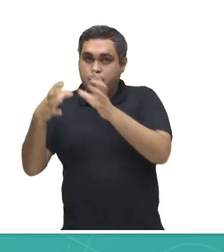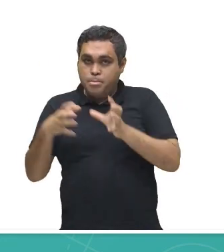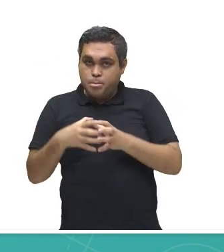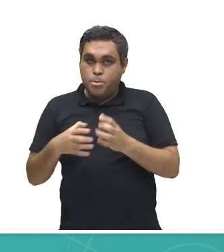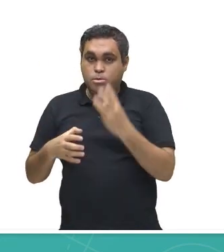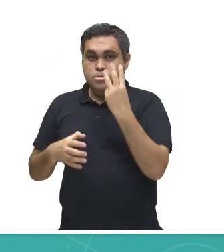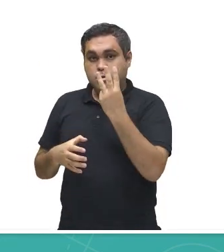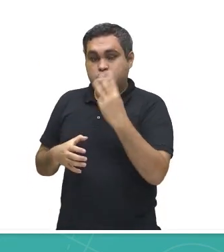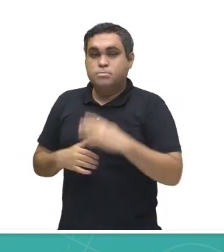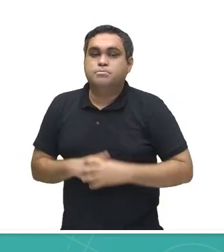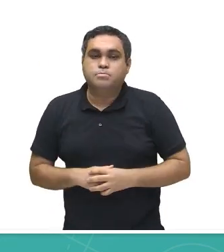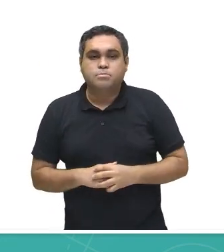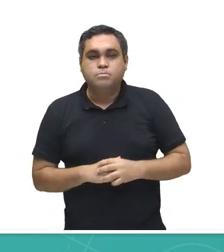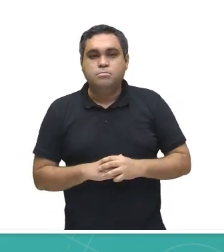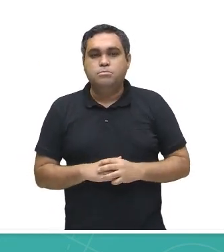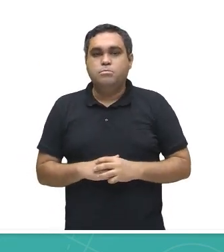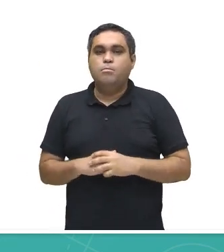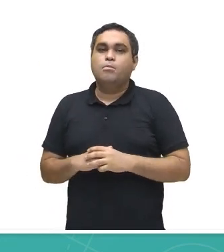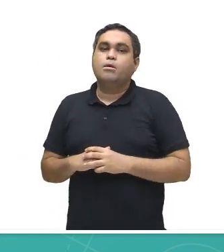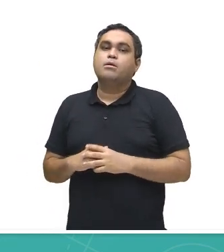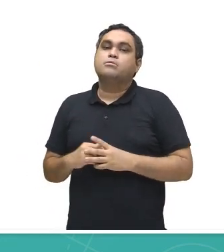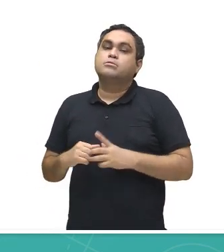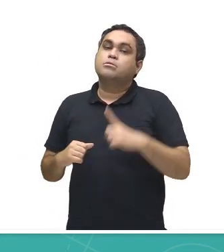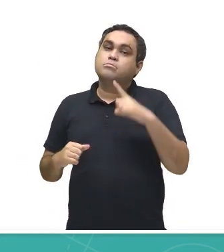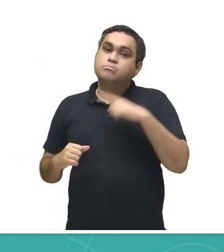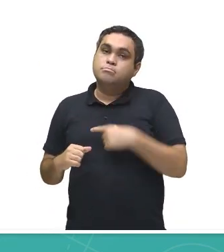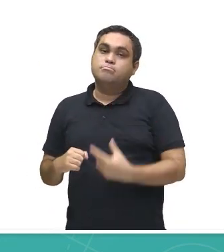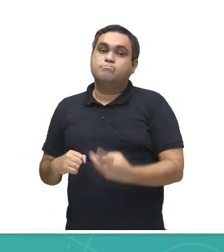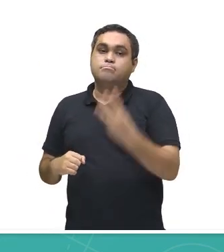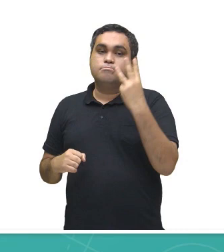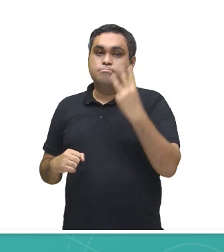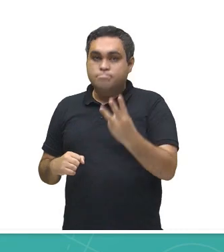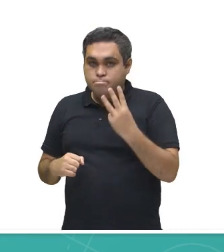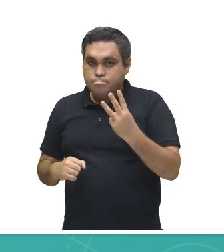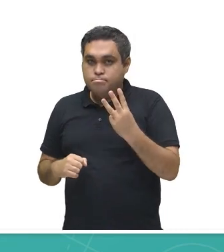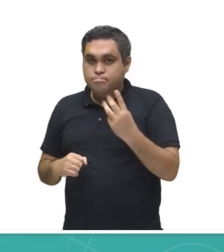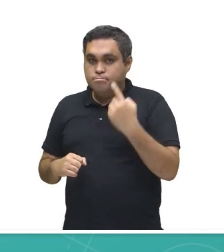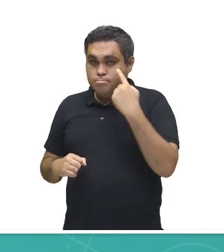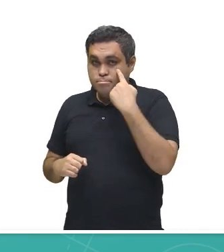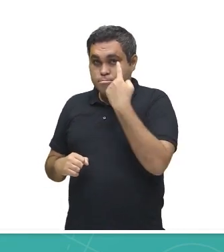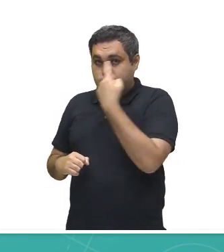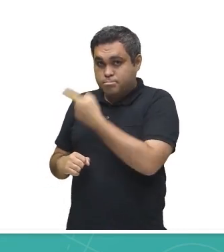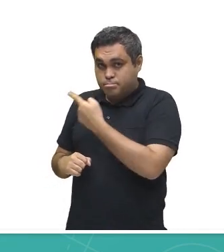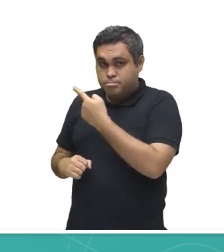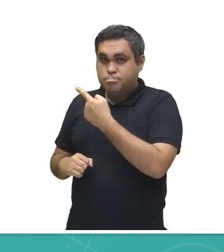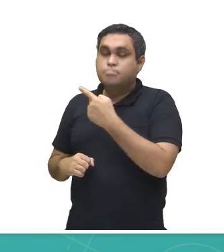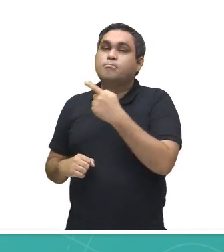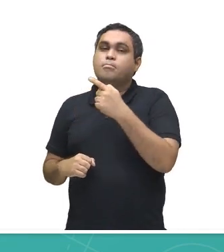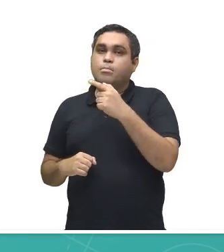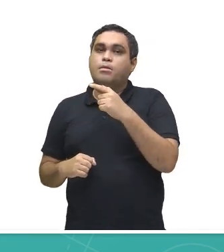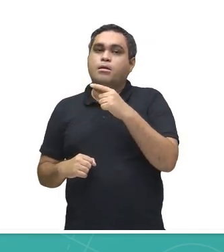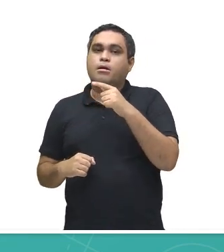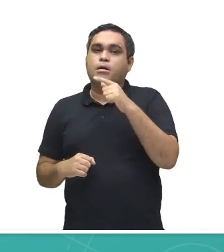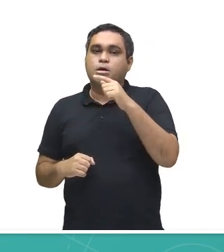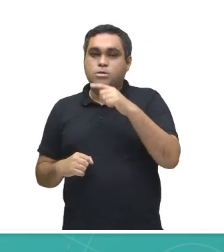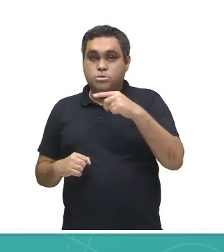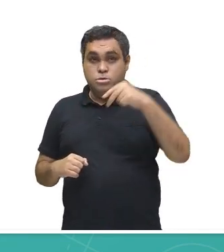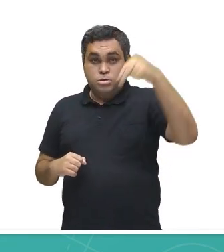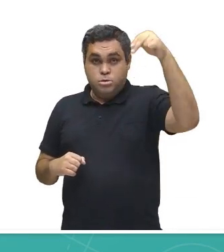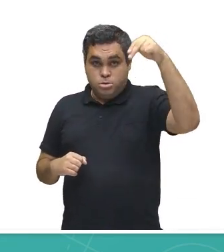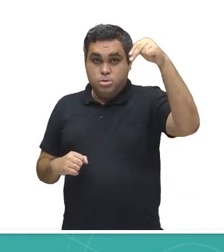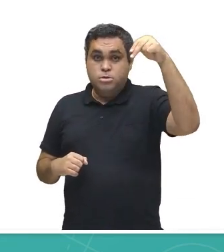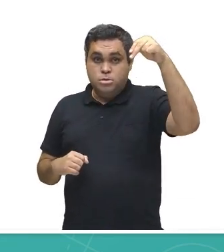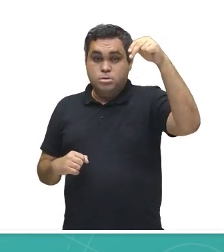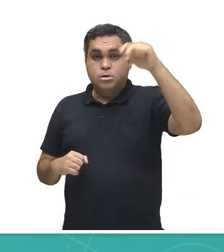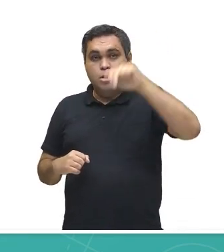nós teremos aqui, ó, 3 regiões geoeconômicas: a Amazônia, o Nordeste e